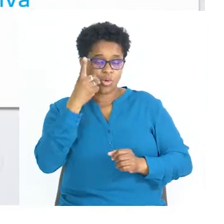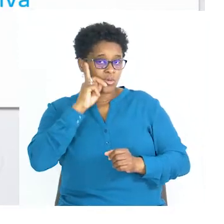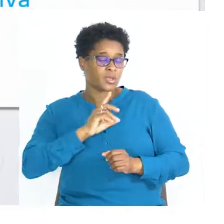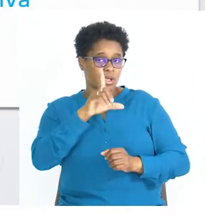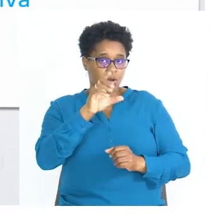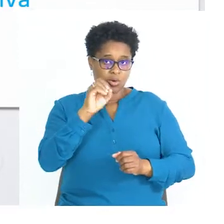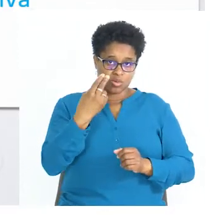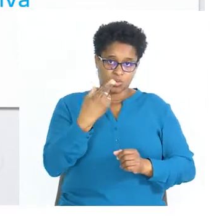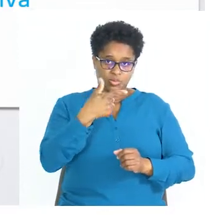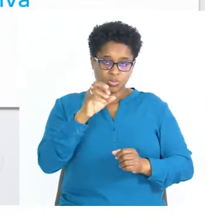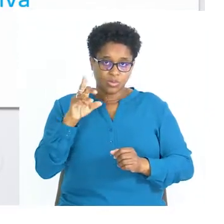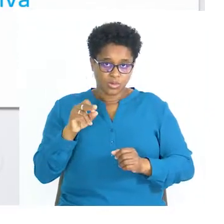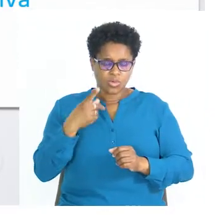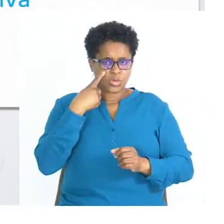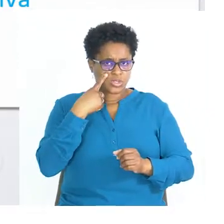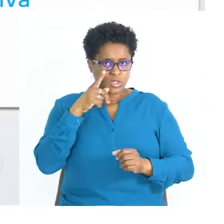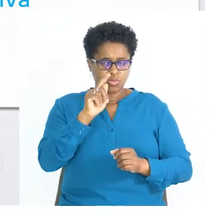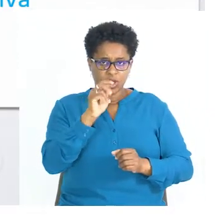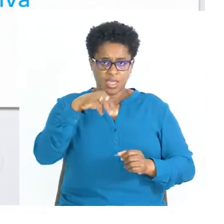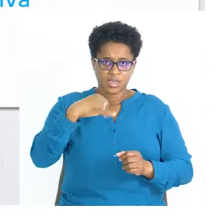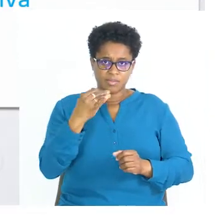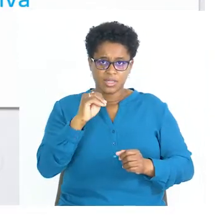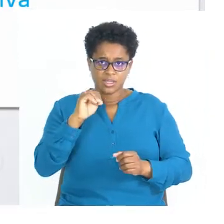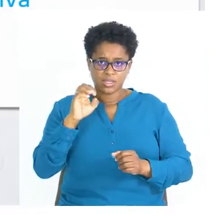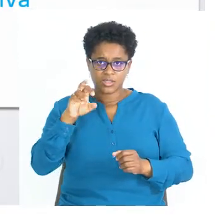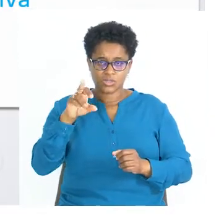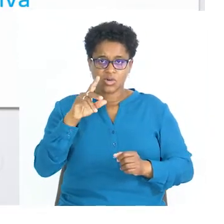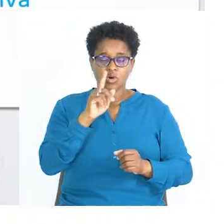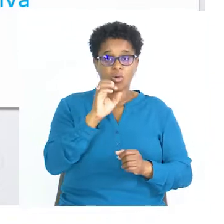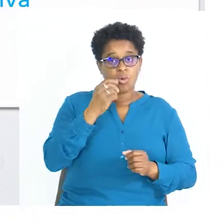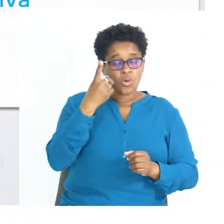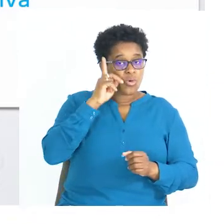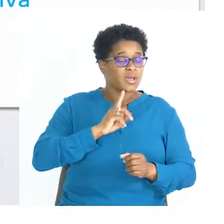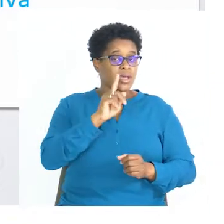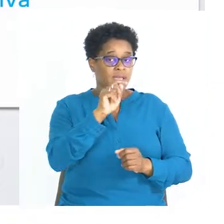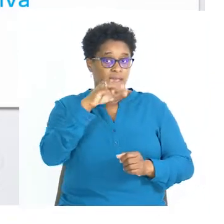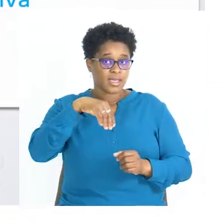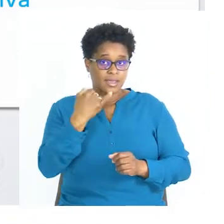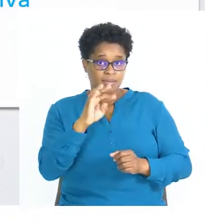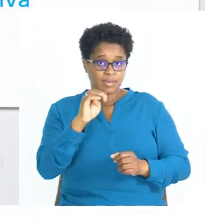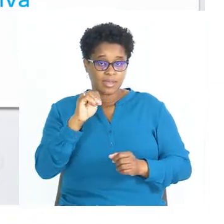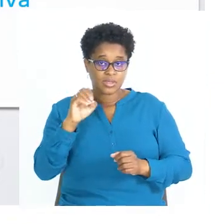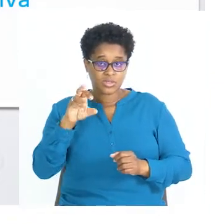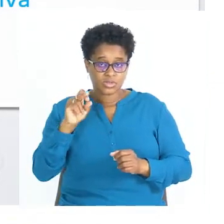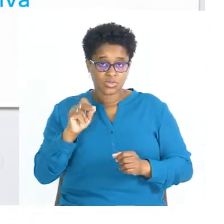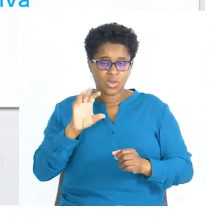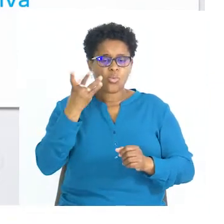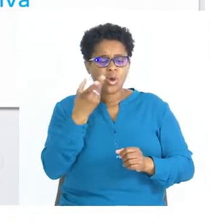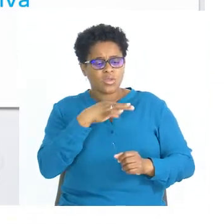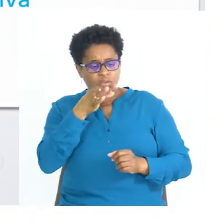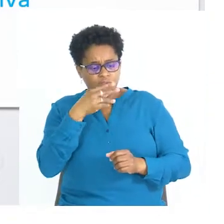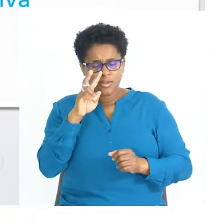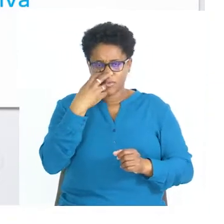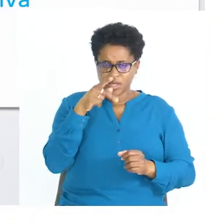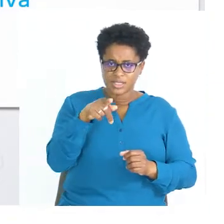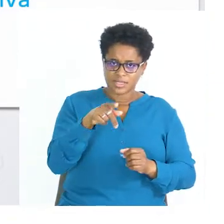mais conhecido por emissor ou por emissora por ti, quando fala, se focar em si, e transferir aquilo que